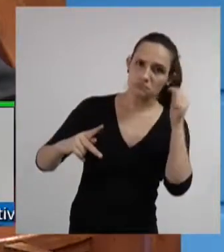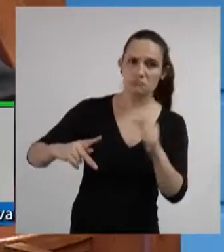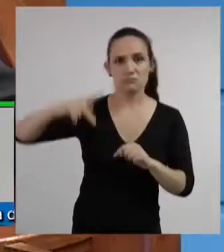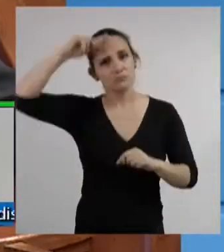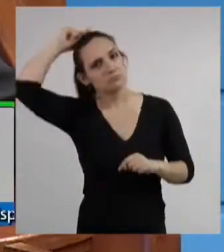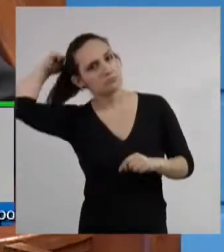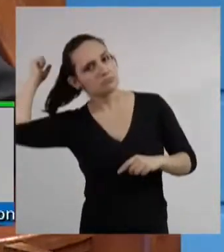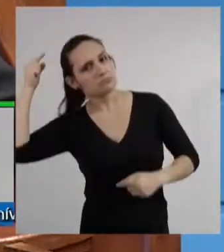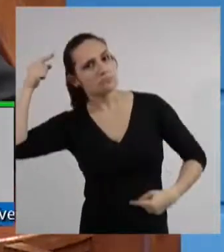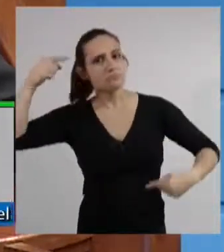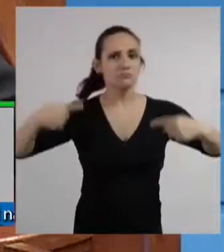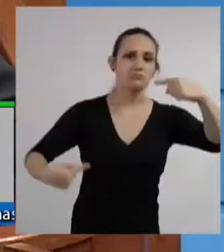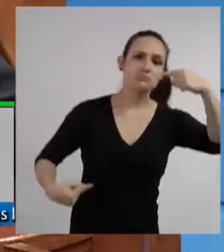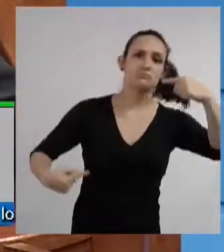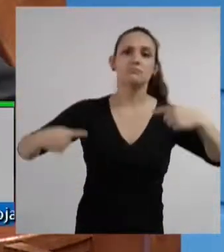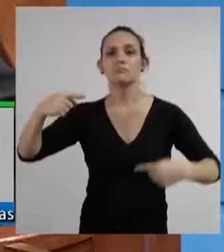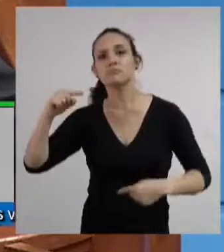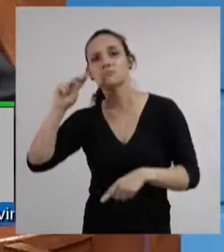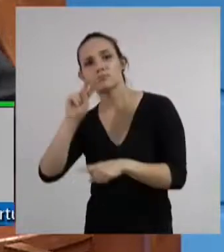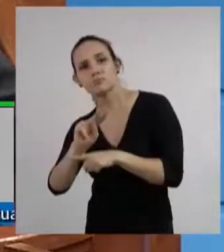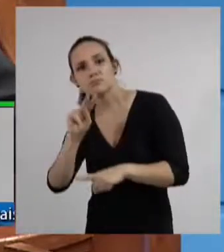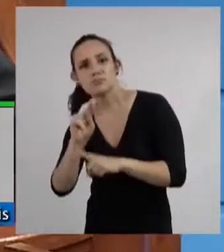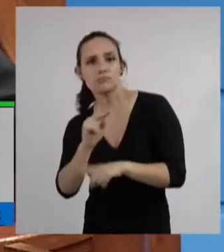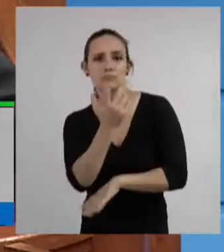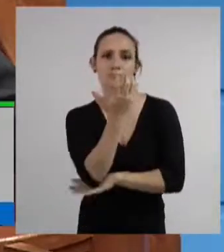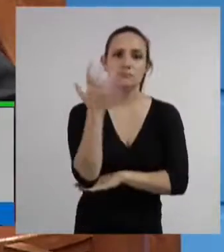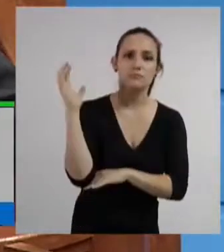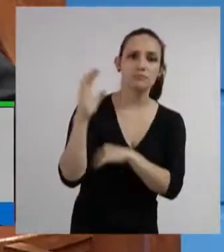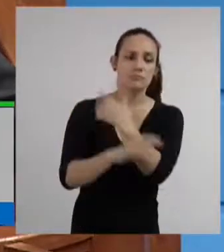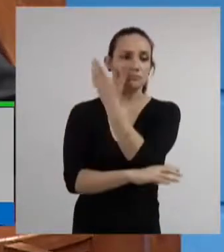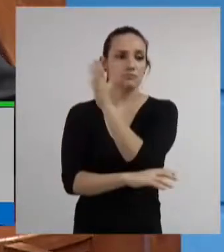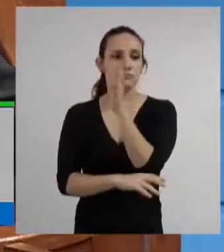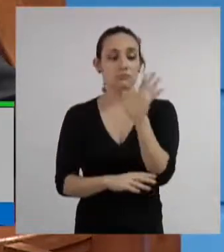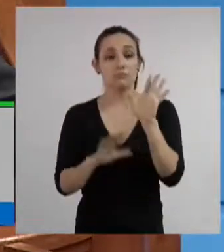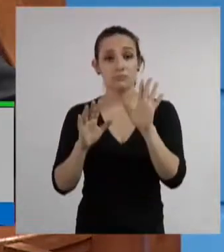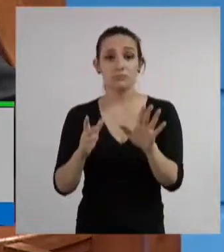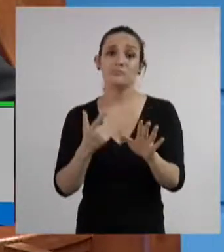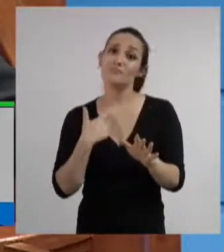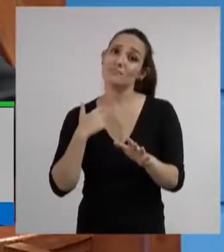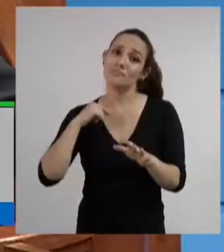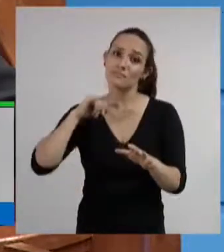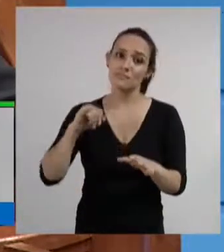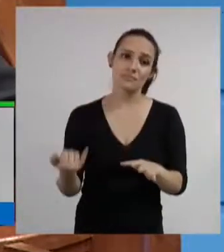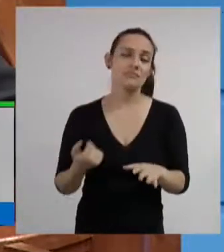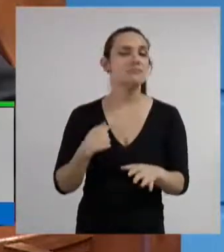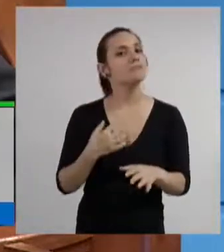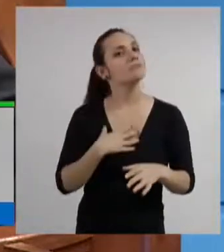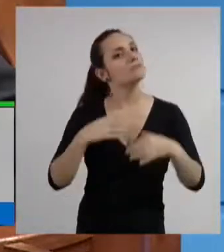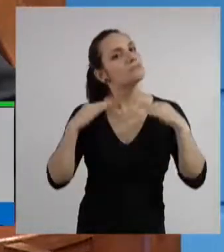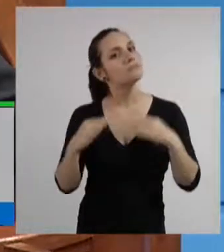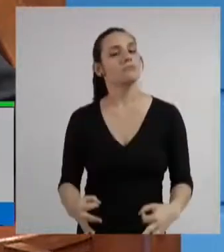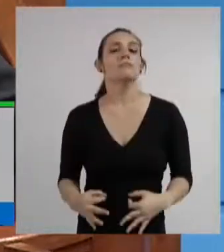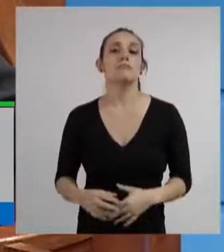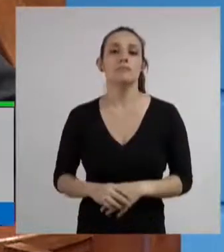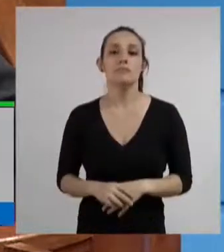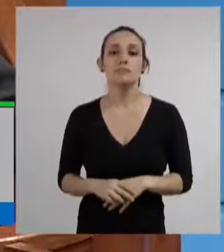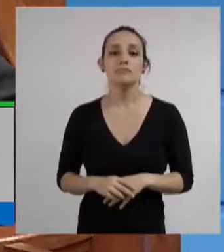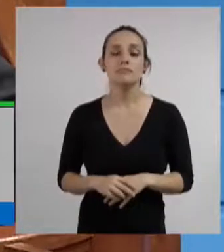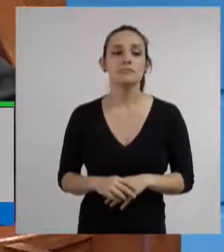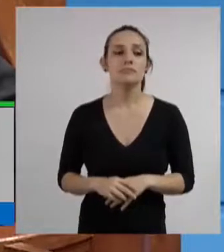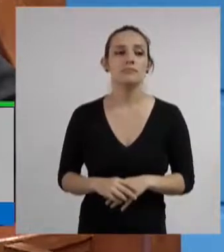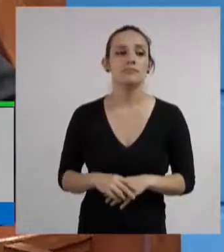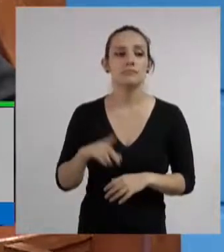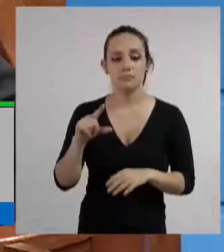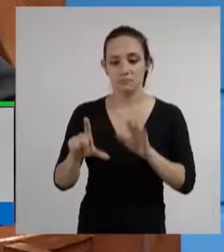da preservação, a questão do meio ambiente, enfim. E nesse contexto todo, eu tenho certeza absoluta de que